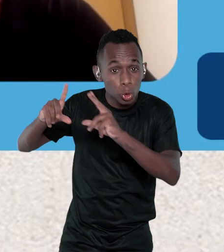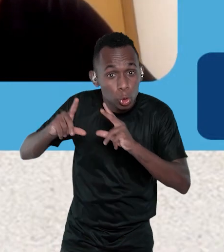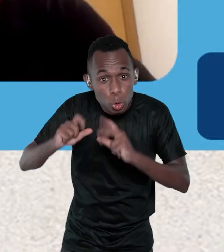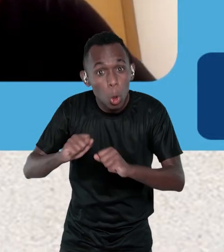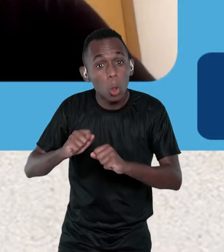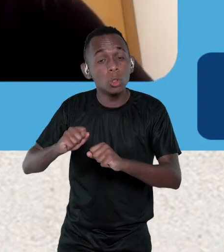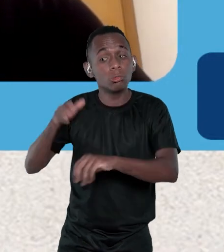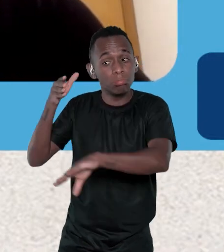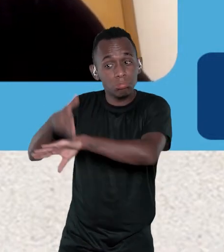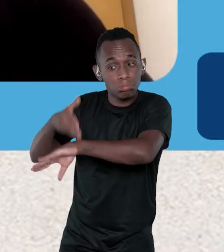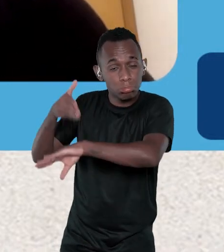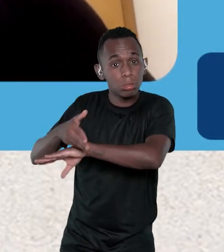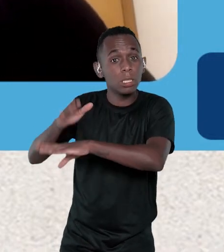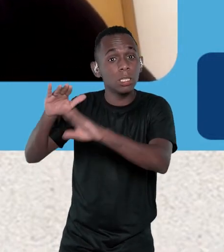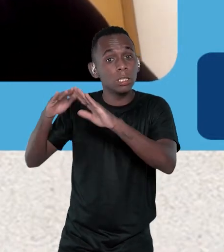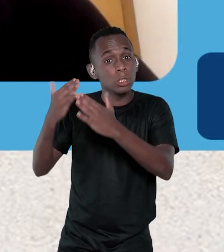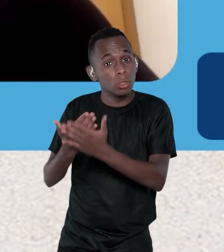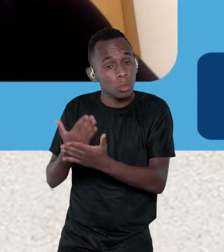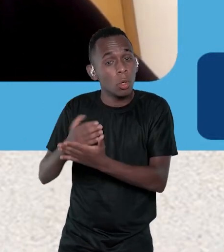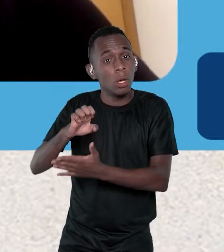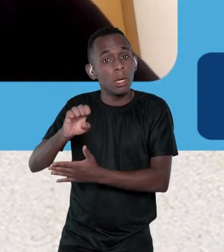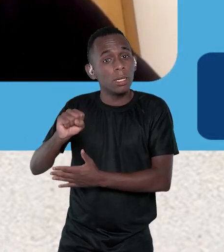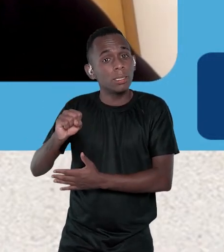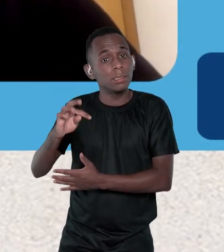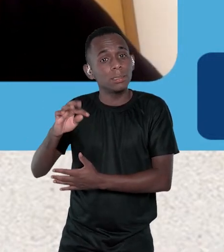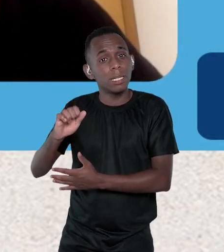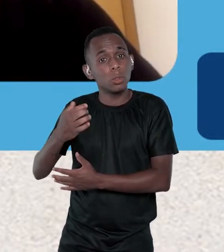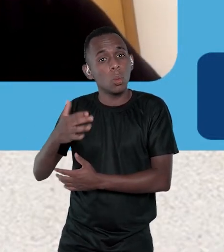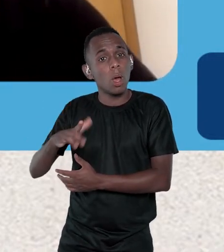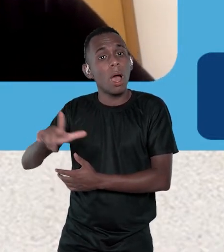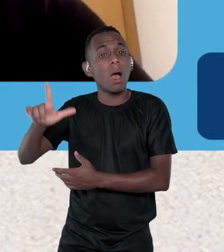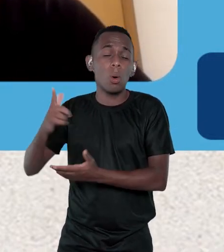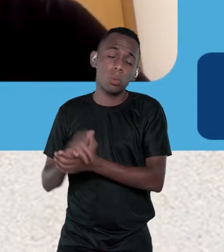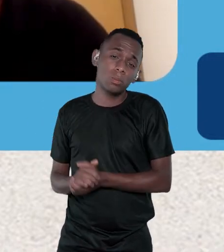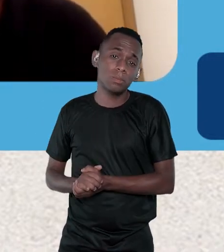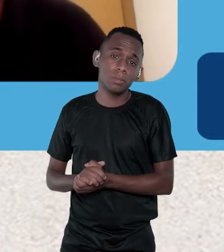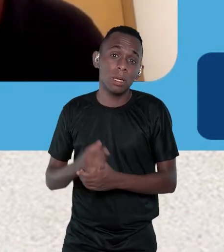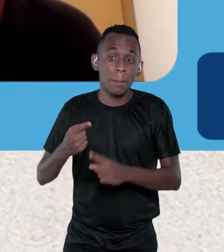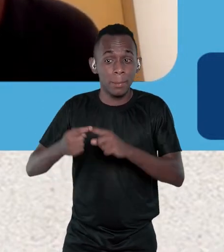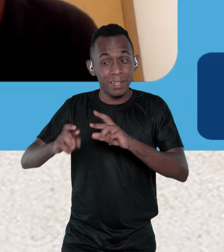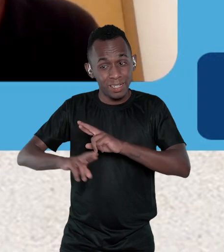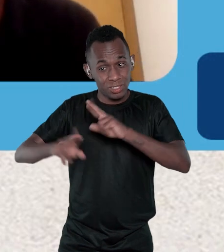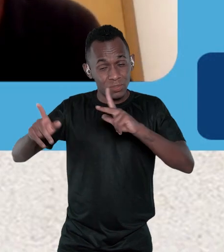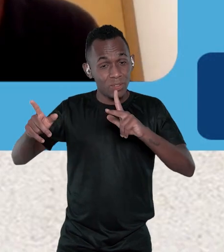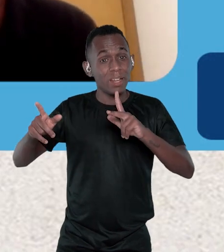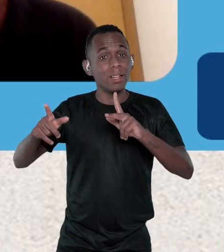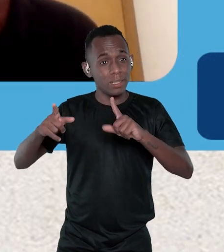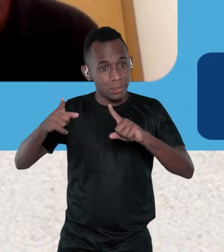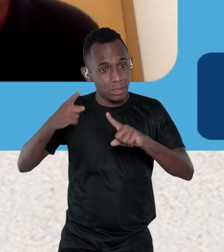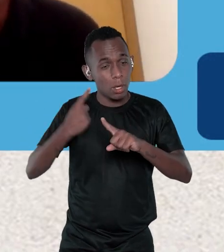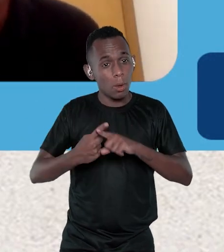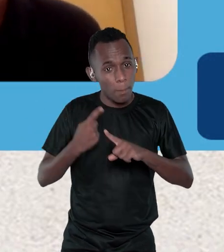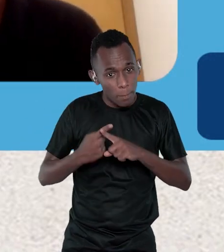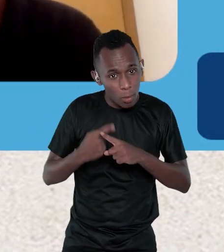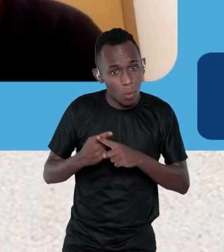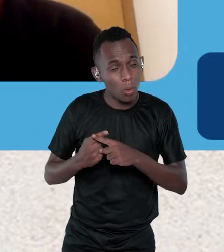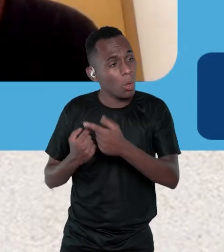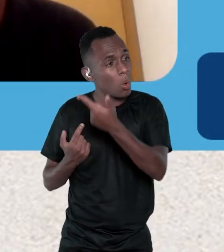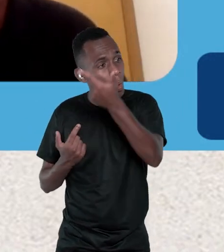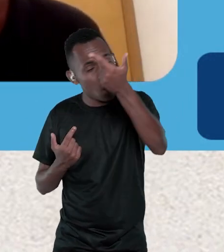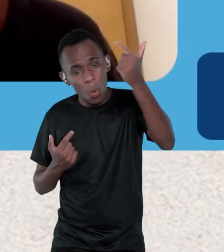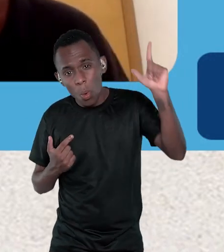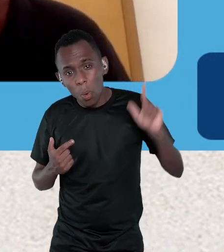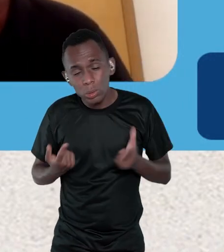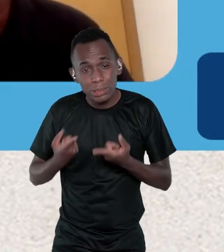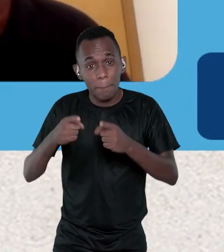estudava no estadual, né? Dessa geração assim que fez acontecer. Era realmente muito diferente. O estudo e